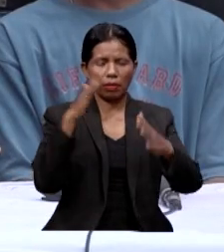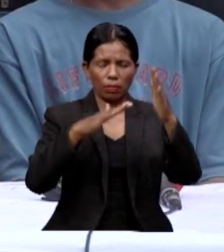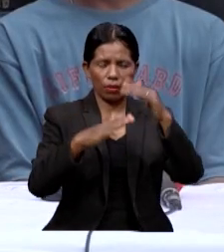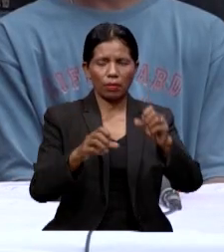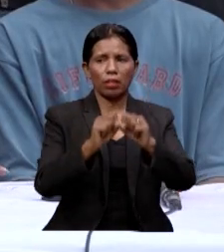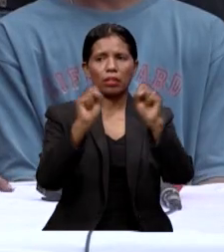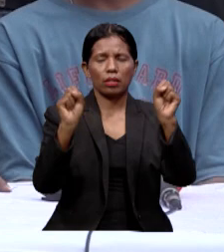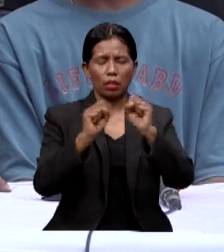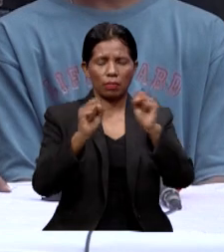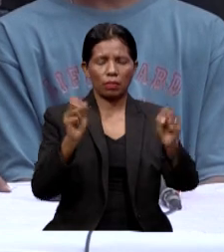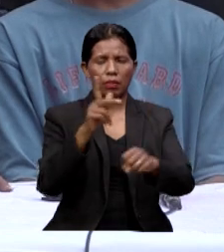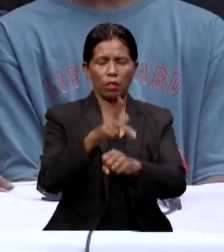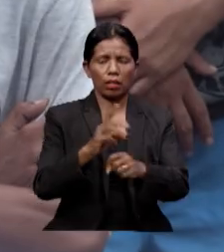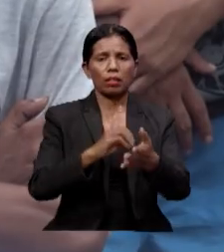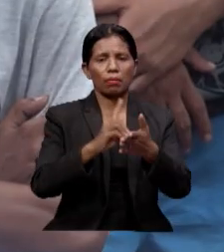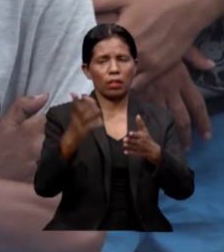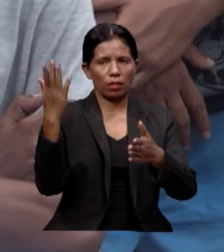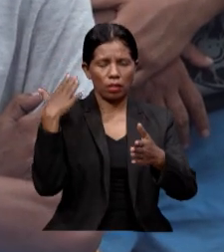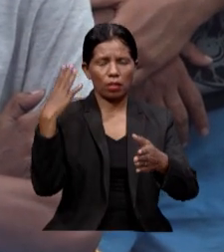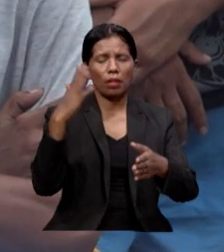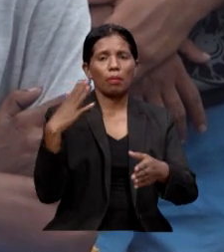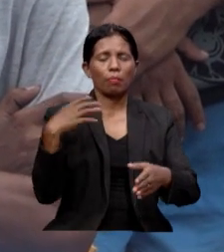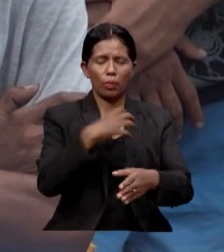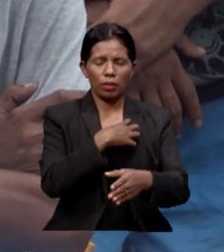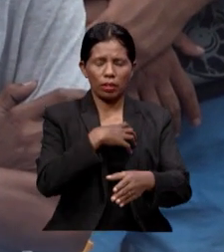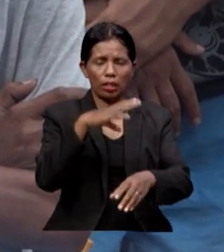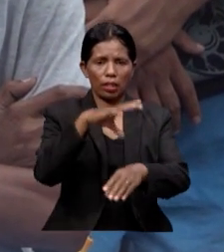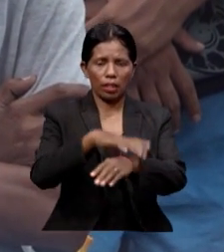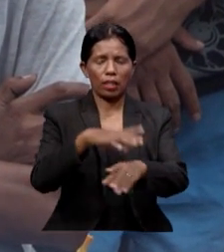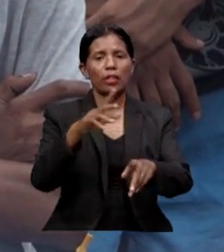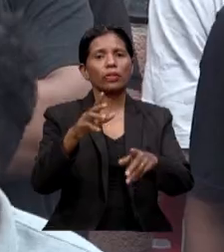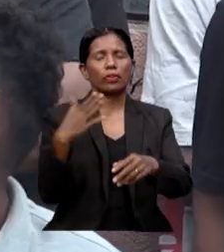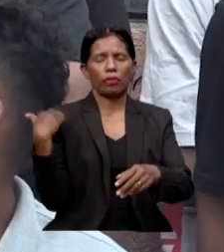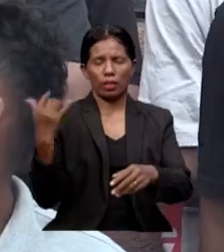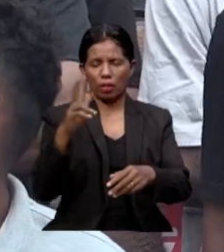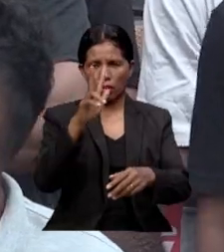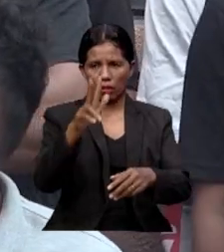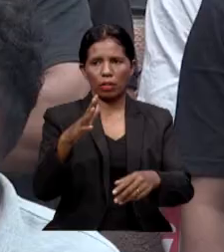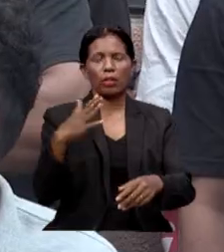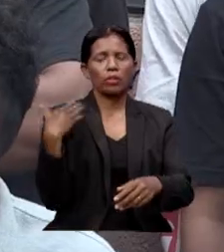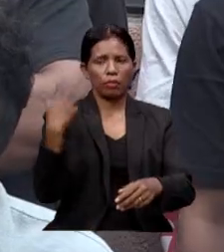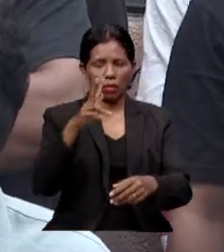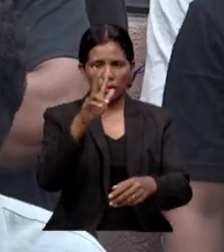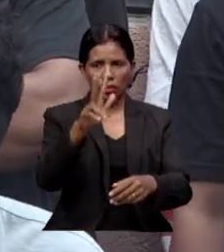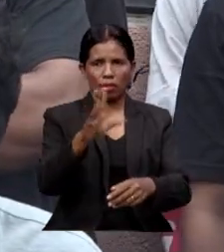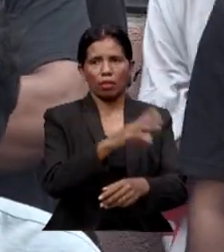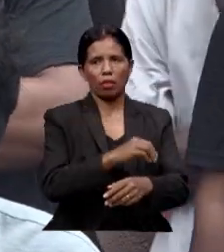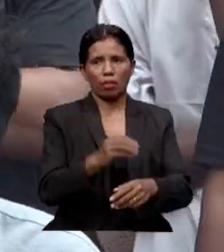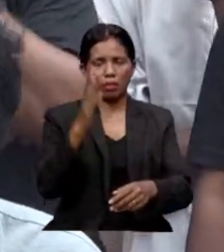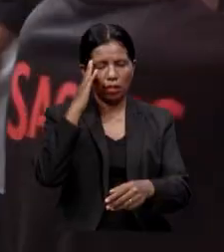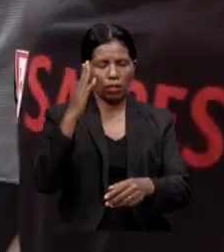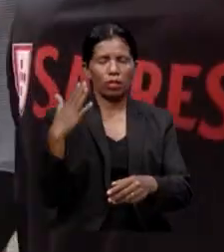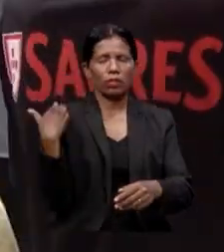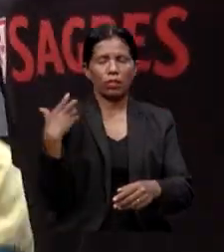semana kotuk, penitele captura jovem na intolo, husi Califórnia Colhoun, mas vê entre jovem na intolo né, desconfia jovem